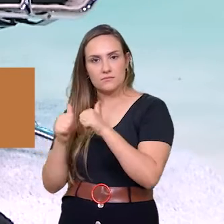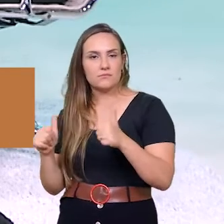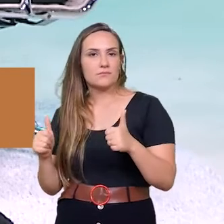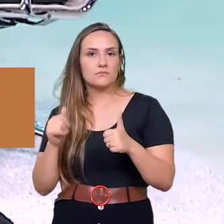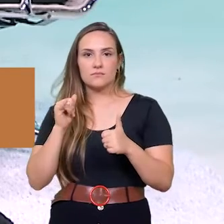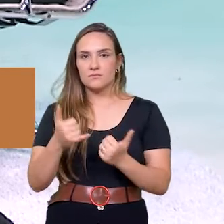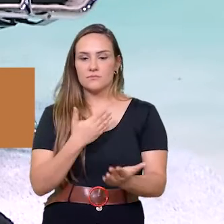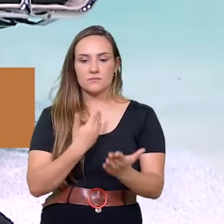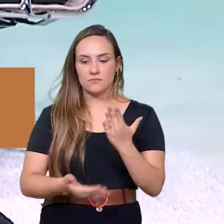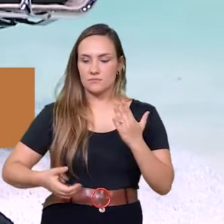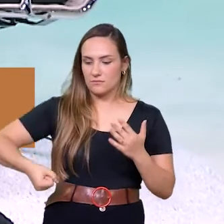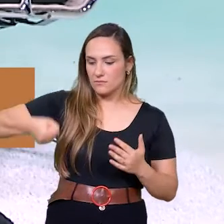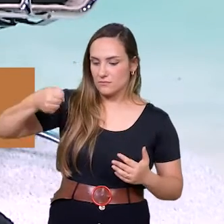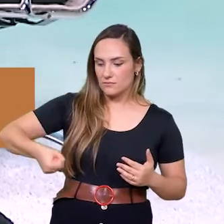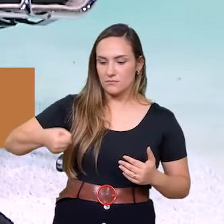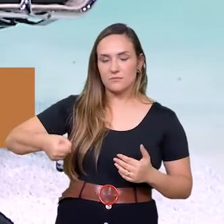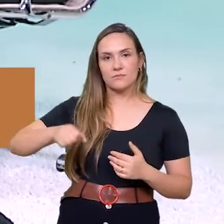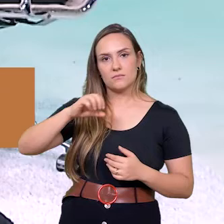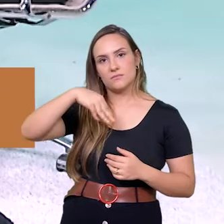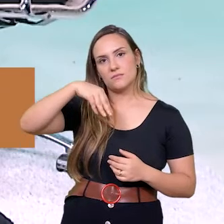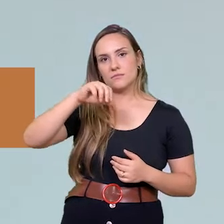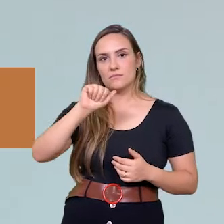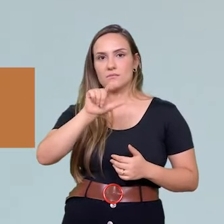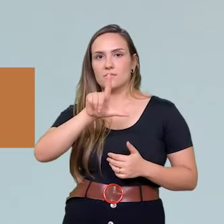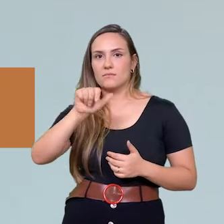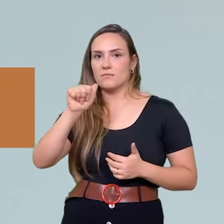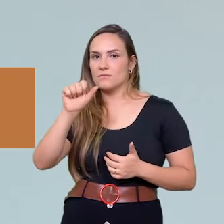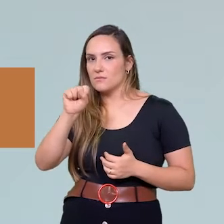exemplo, no caso de um extravio de malas, defensora?